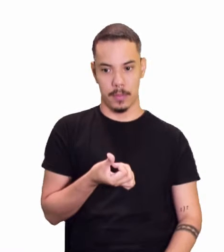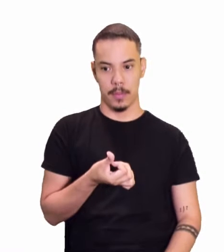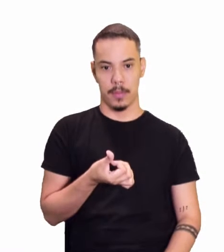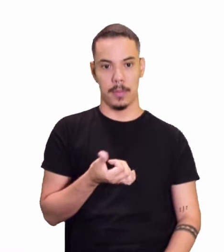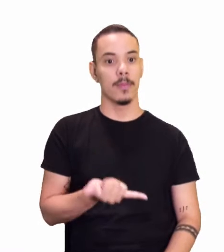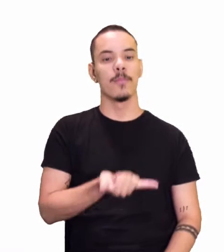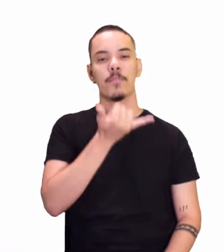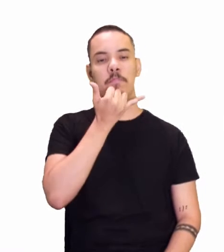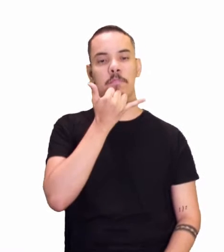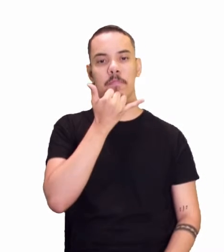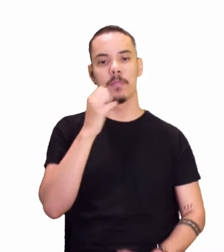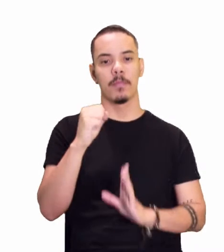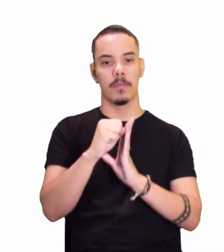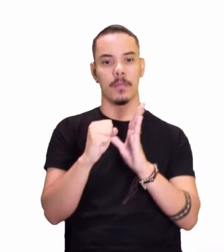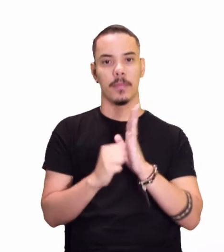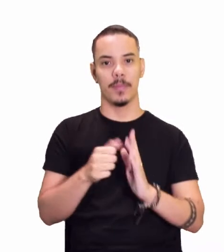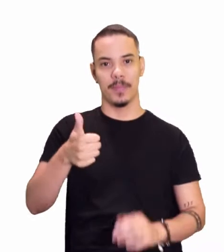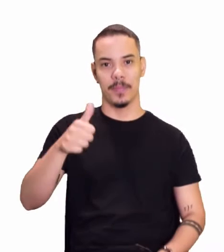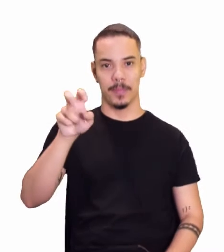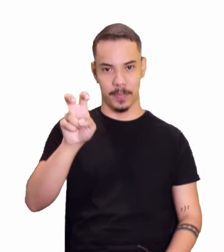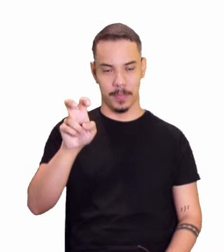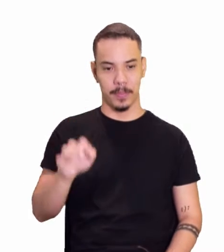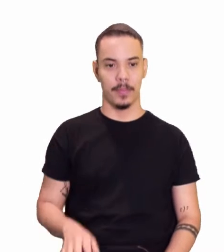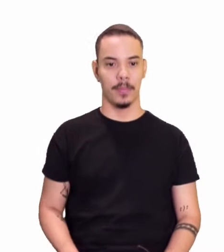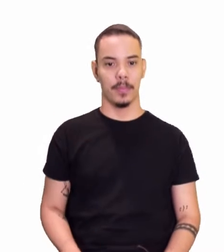Beleza. 15. Ou 15, perdão. Vamos lá. Na